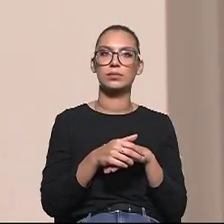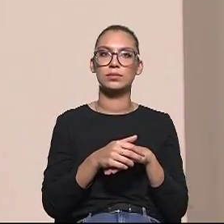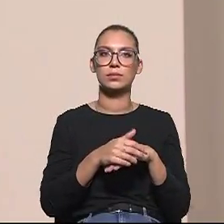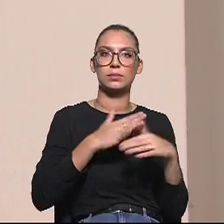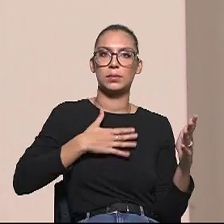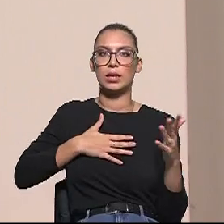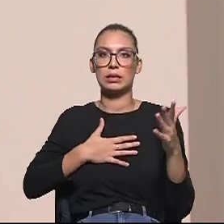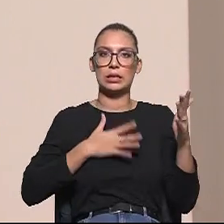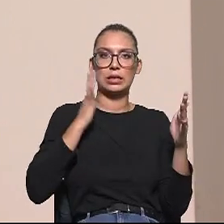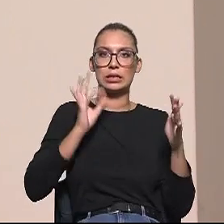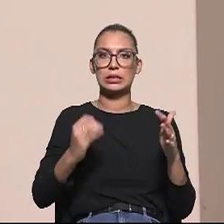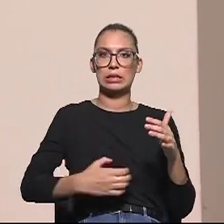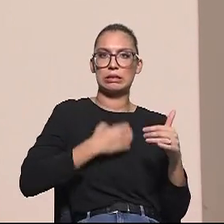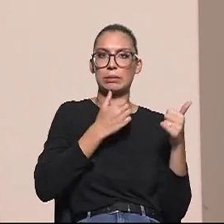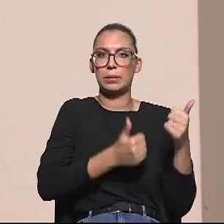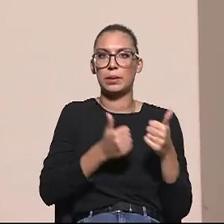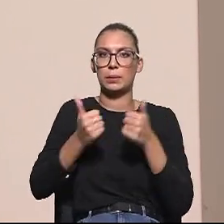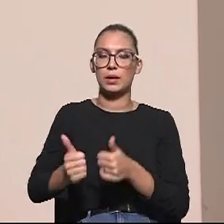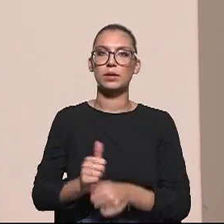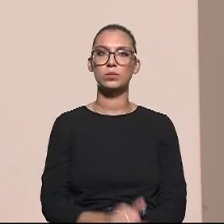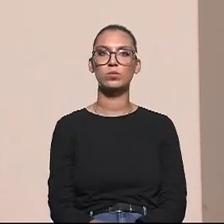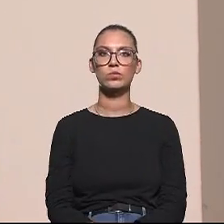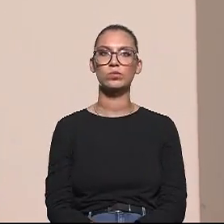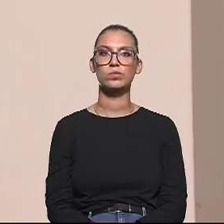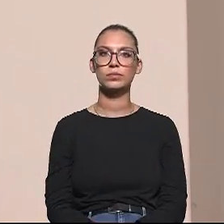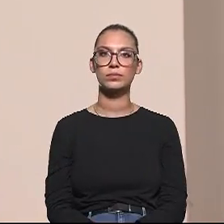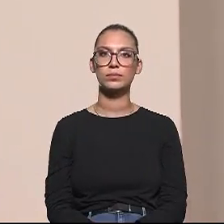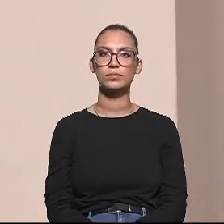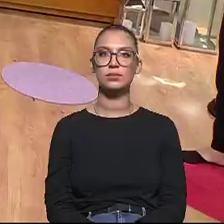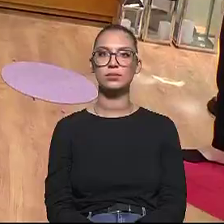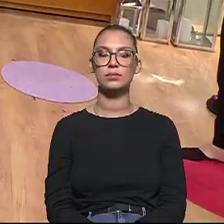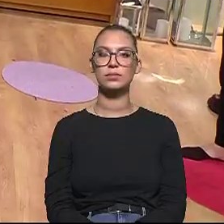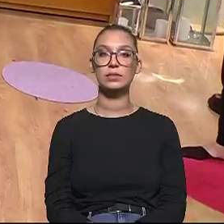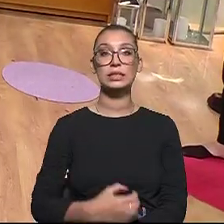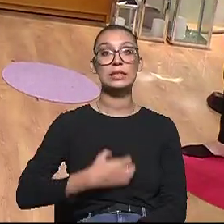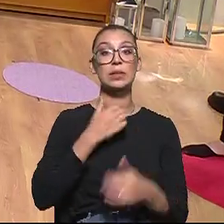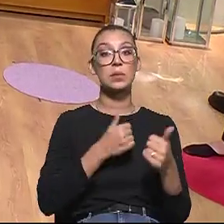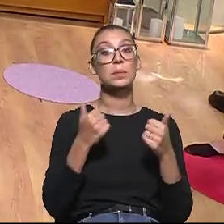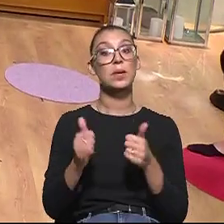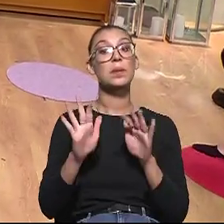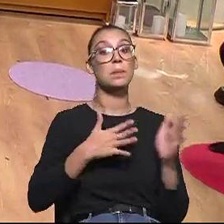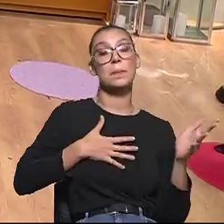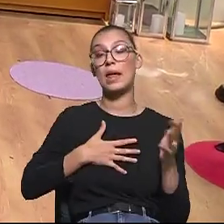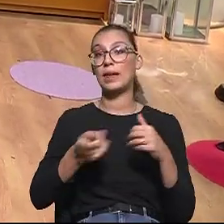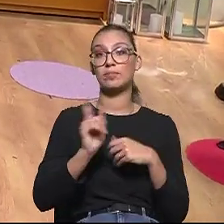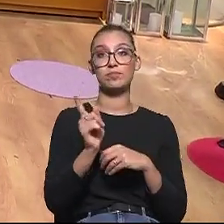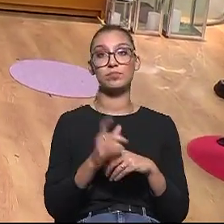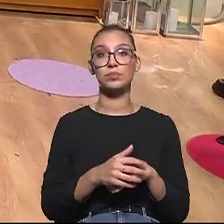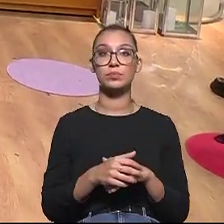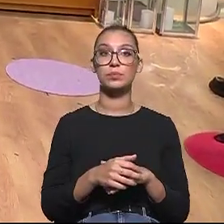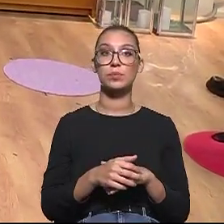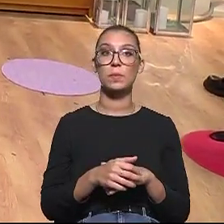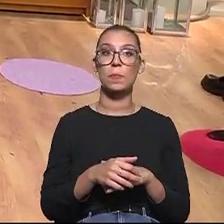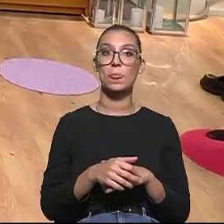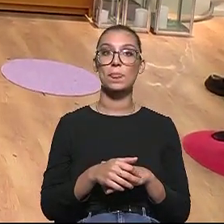Bailar assim sabe tão bem. Acho que não. Sabe tão bem, mas não é bailar. Sabe bem, mas não é bailar. É qualquer coisa que sabe